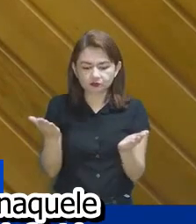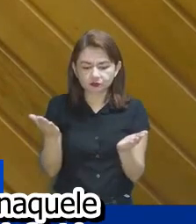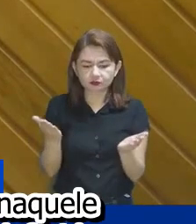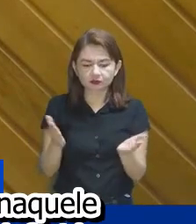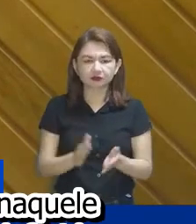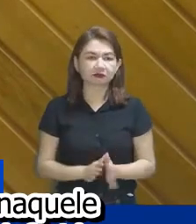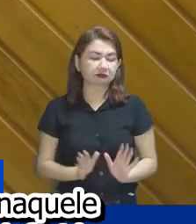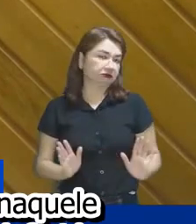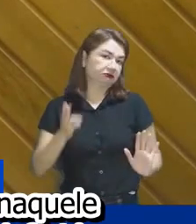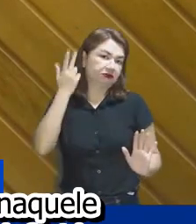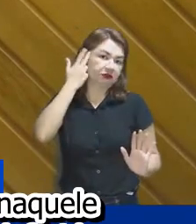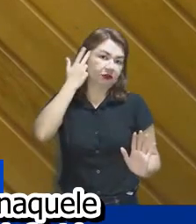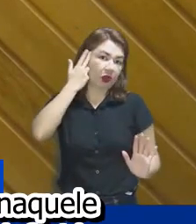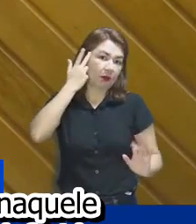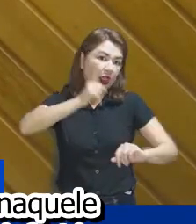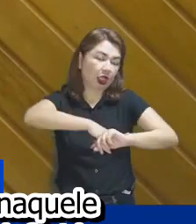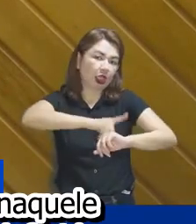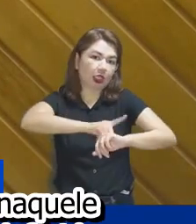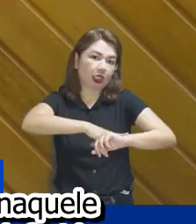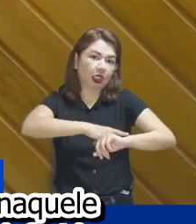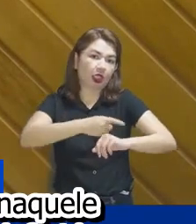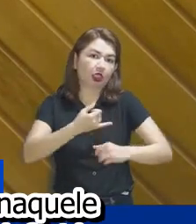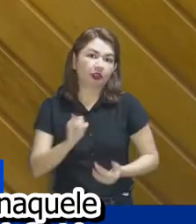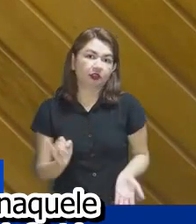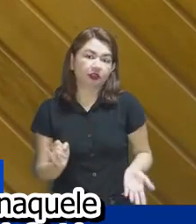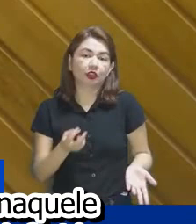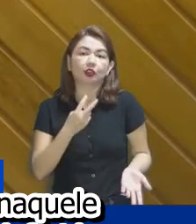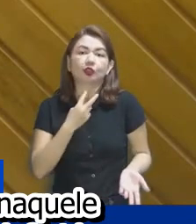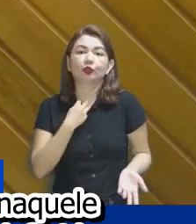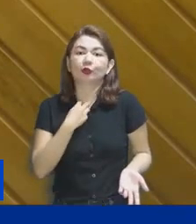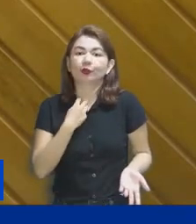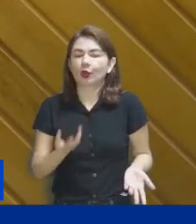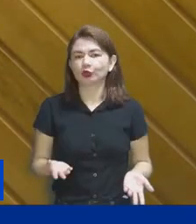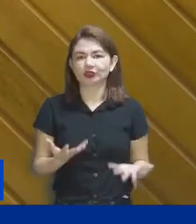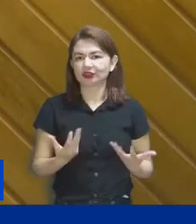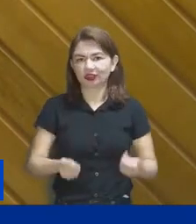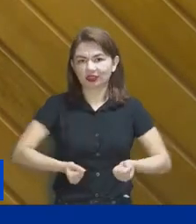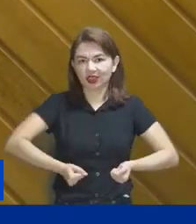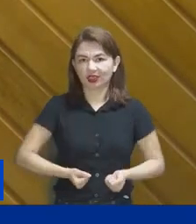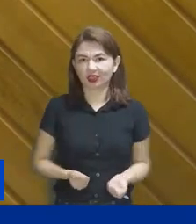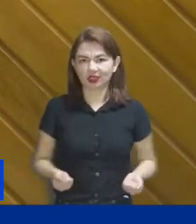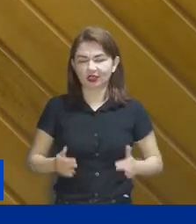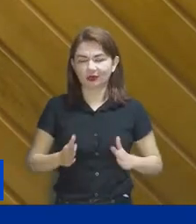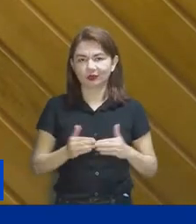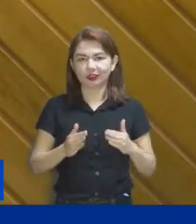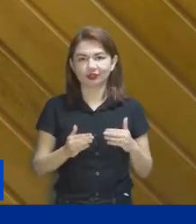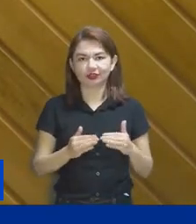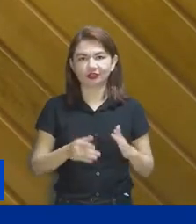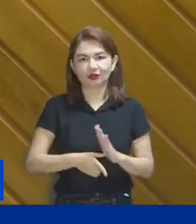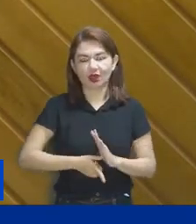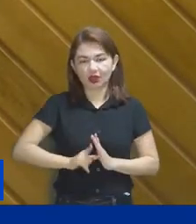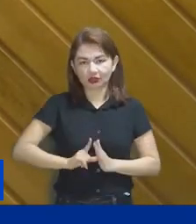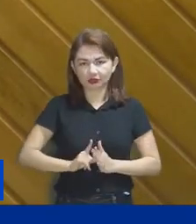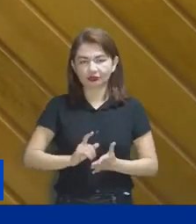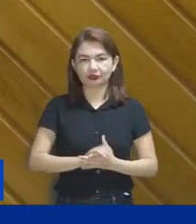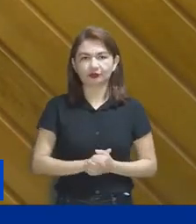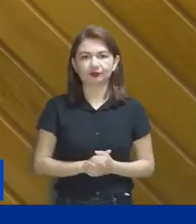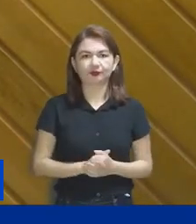coisa casual, foi pedido naquele momento, porque se não fosse, não poderia ter sido deferido, deveria ter sido pedido a inicial.